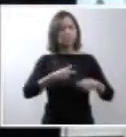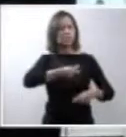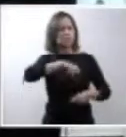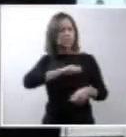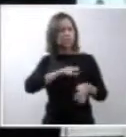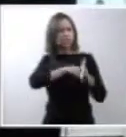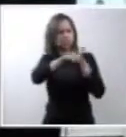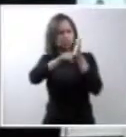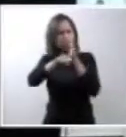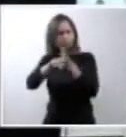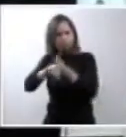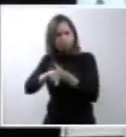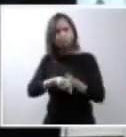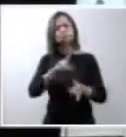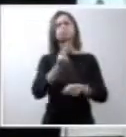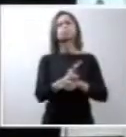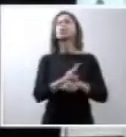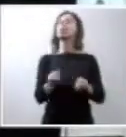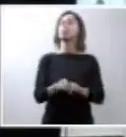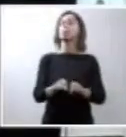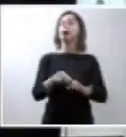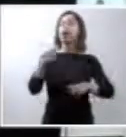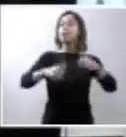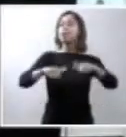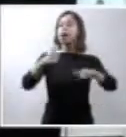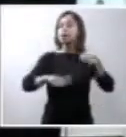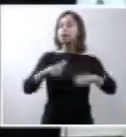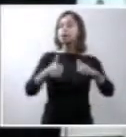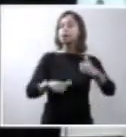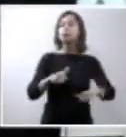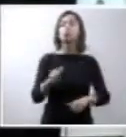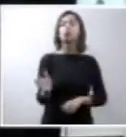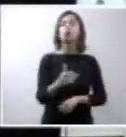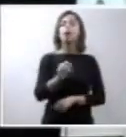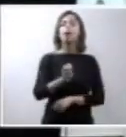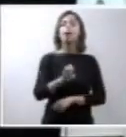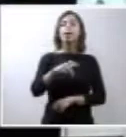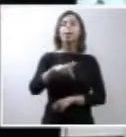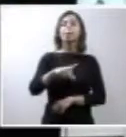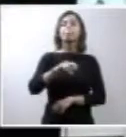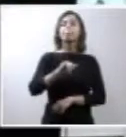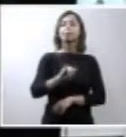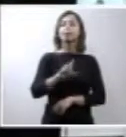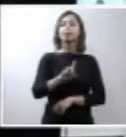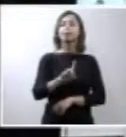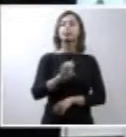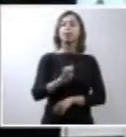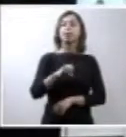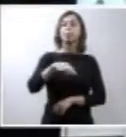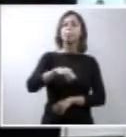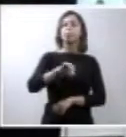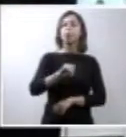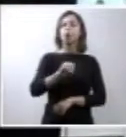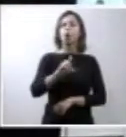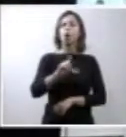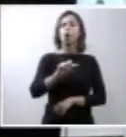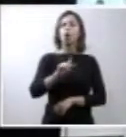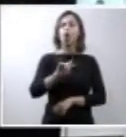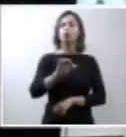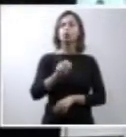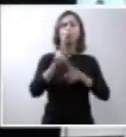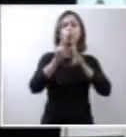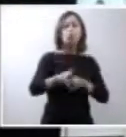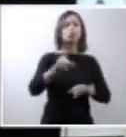sua avaliação epidemiológica. É preciso ter um desenho epidemiológico, como houve nos Estados